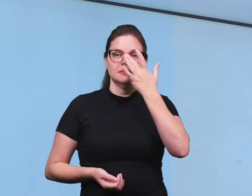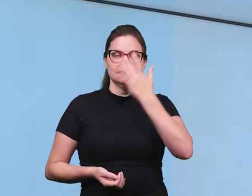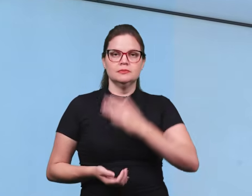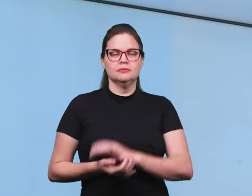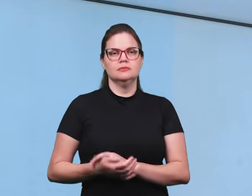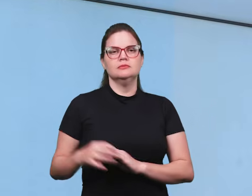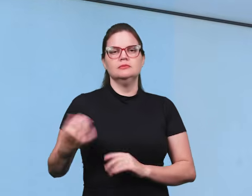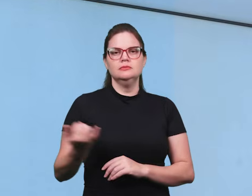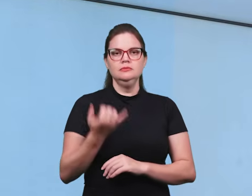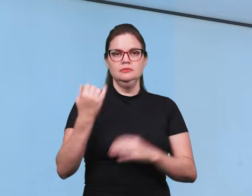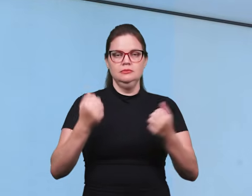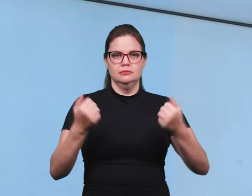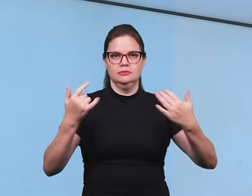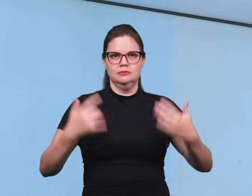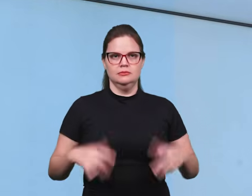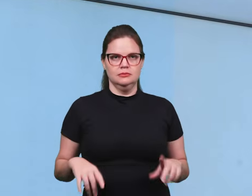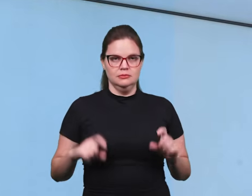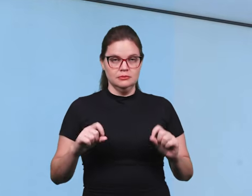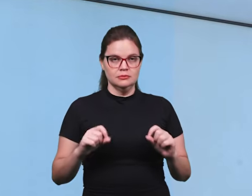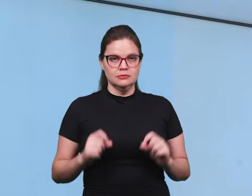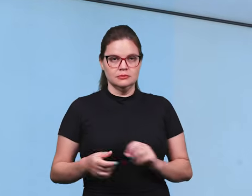destacar que a